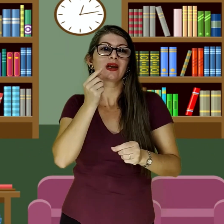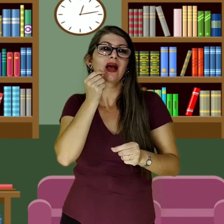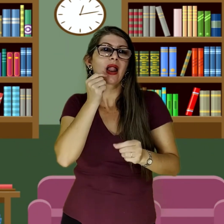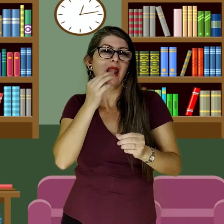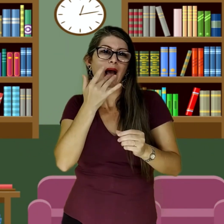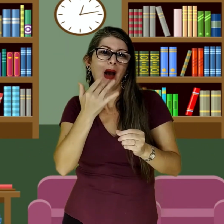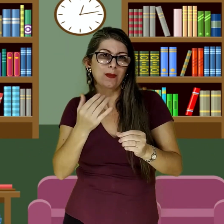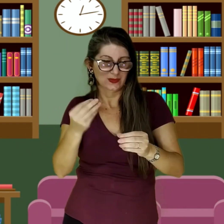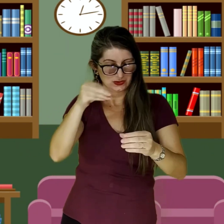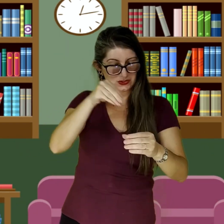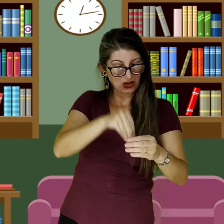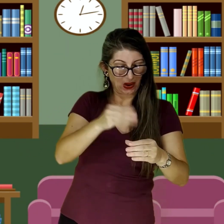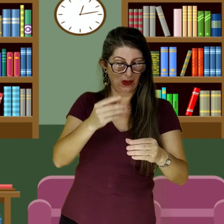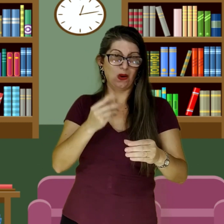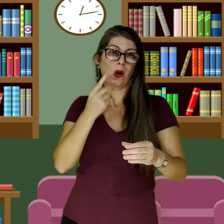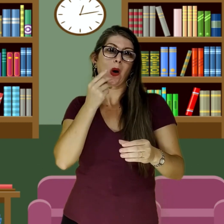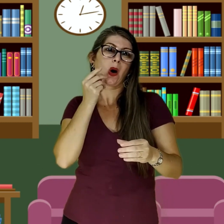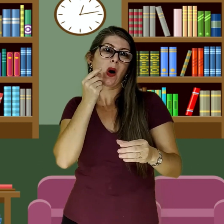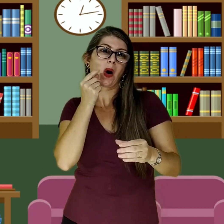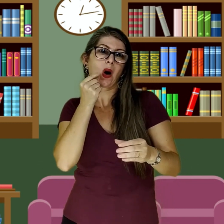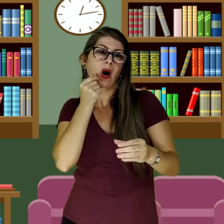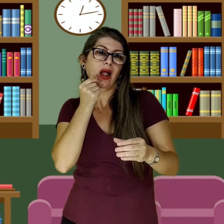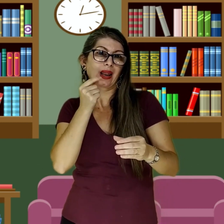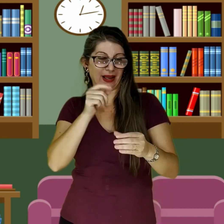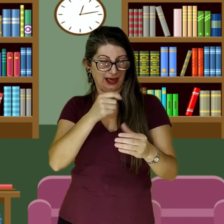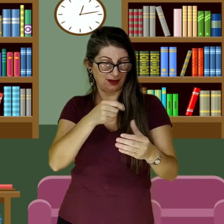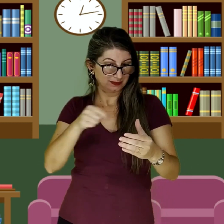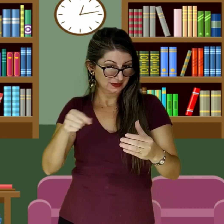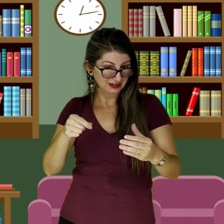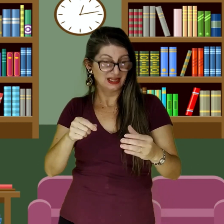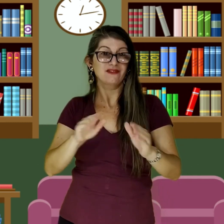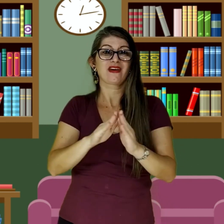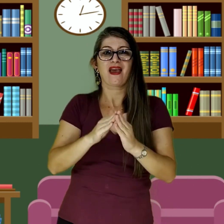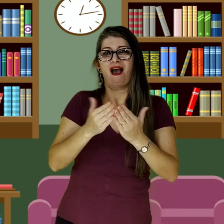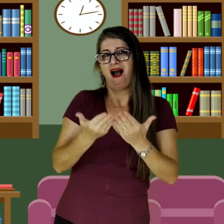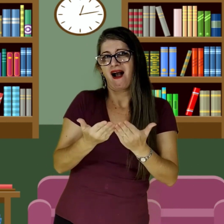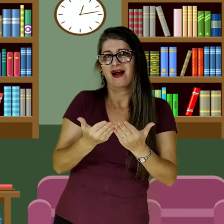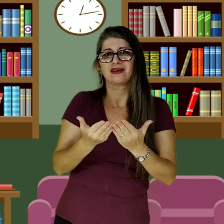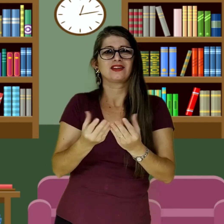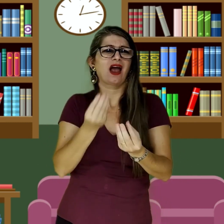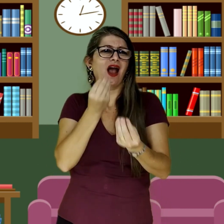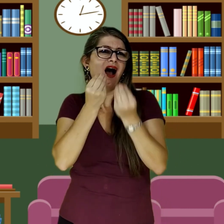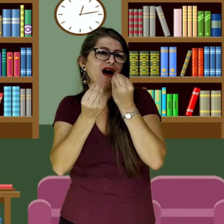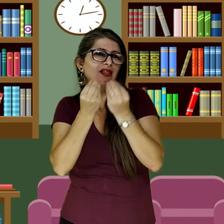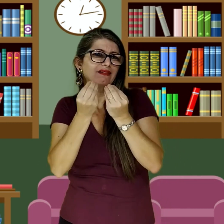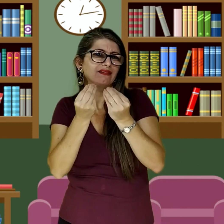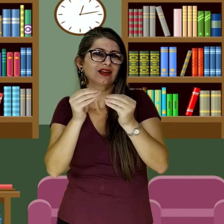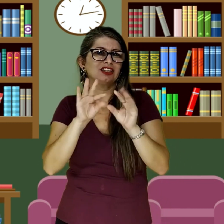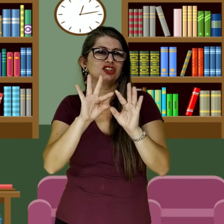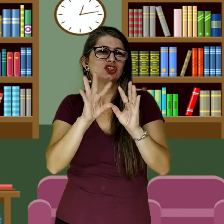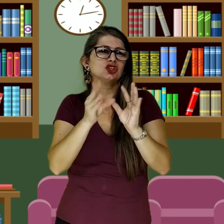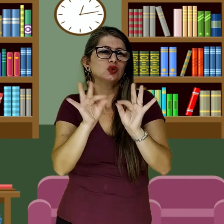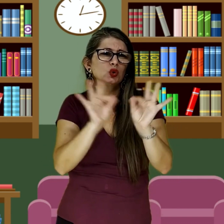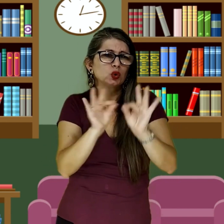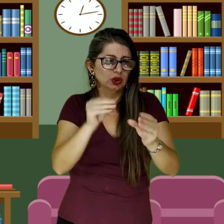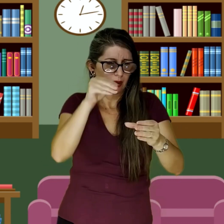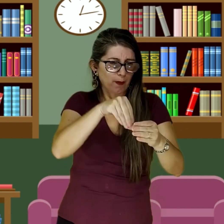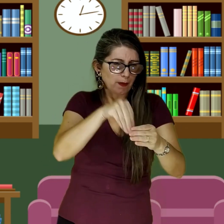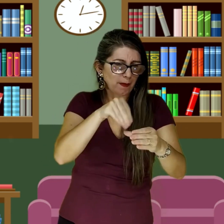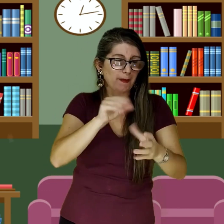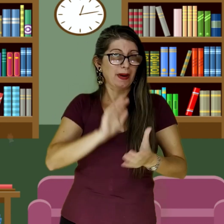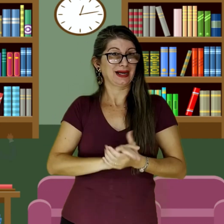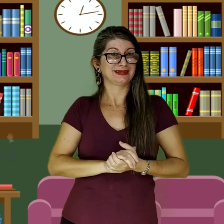dentro lápis de cor, o lápis de escrever, penal, caderno, o lanche,